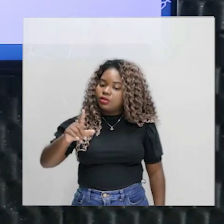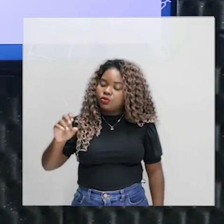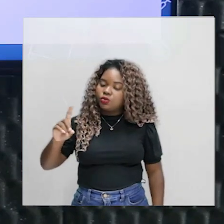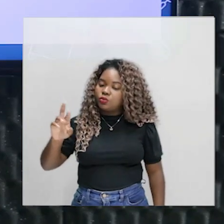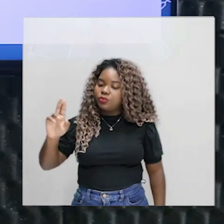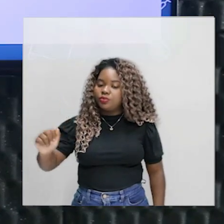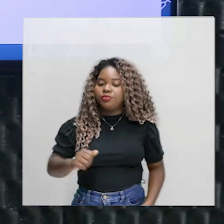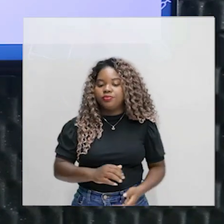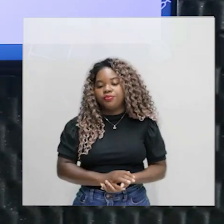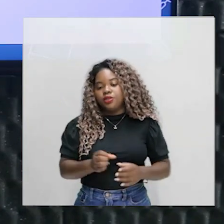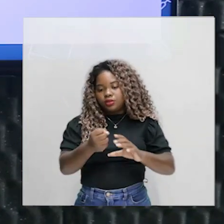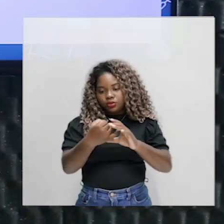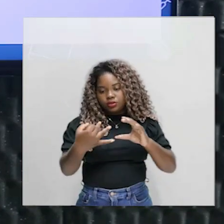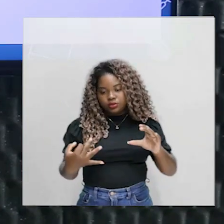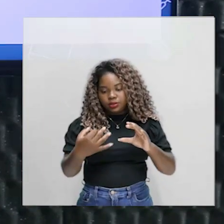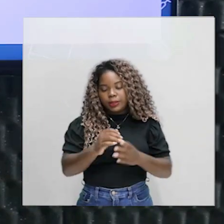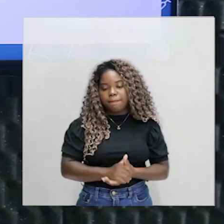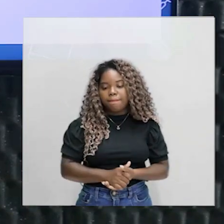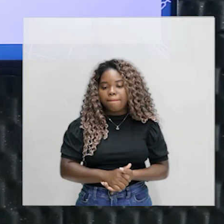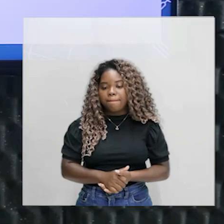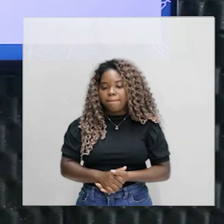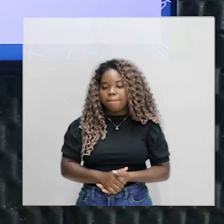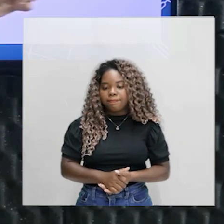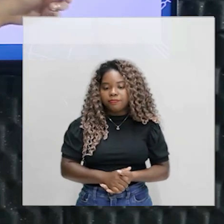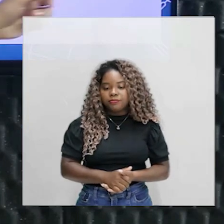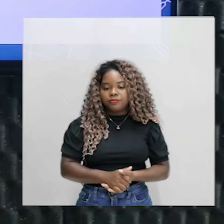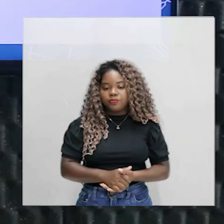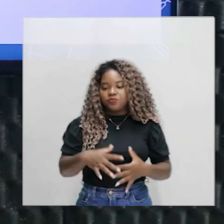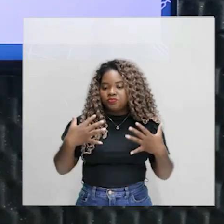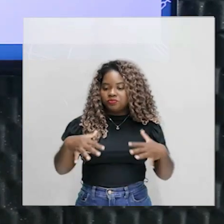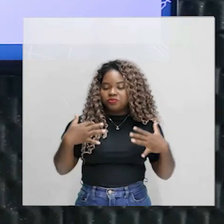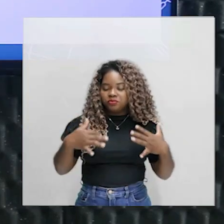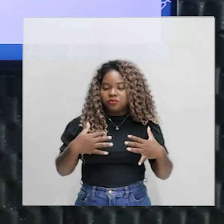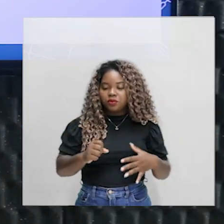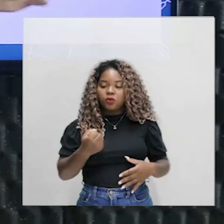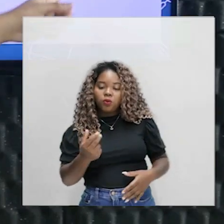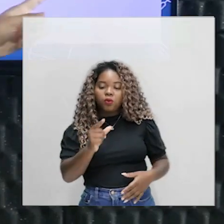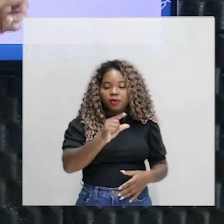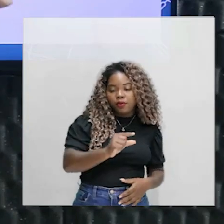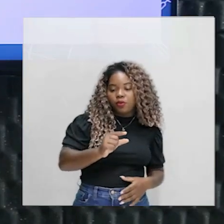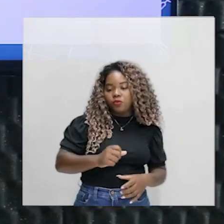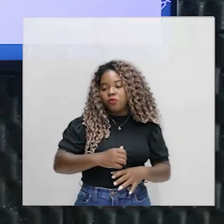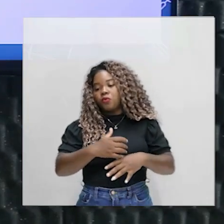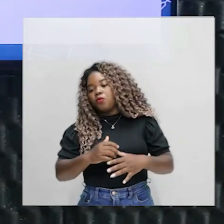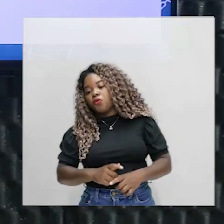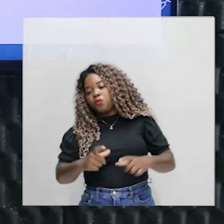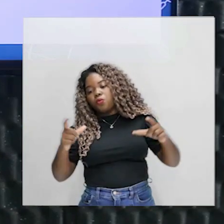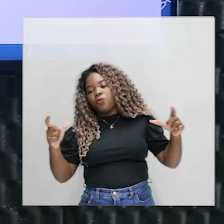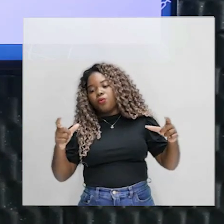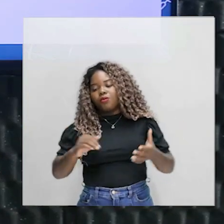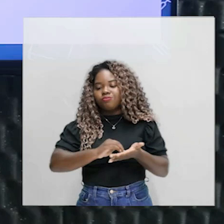fenótipos os fenótipos que são extremos ou é muito pequeno ou é muito grande aqui foram